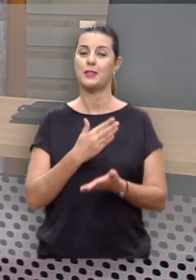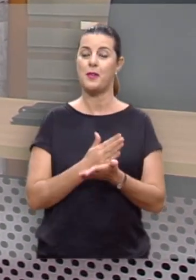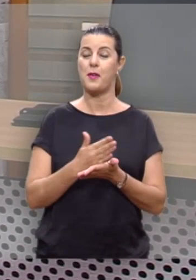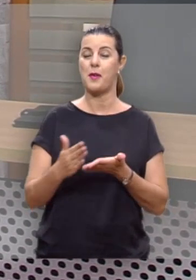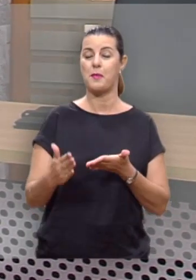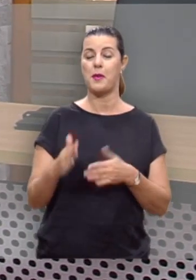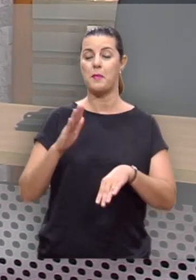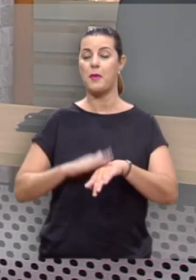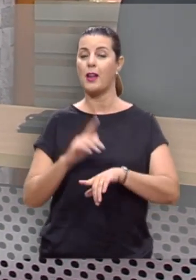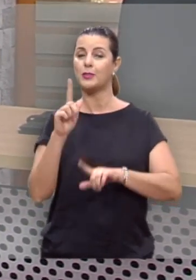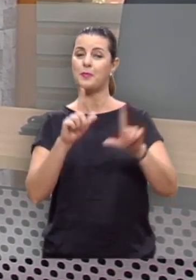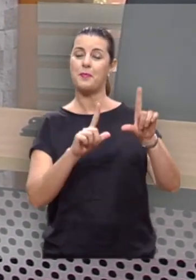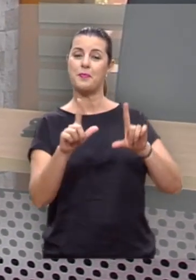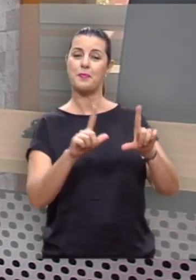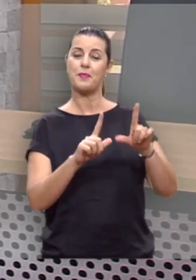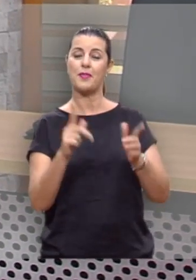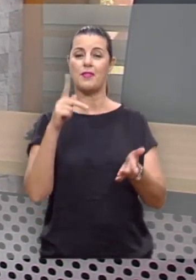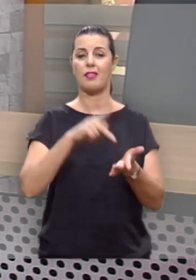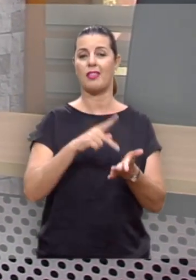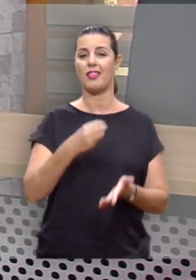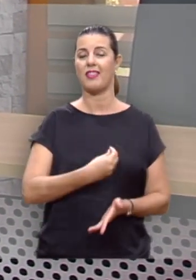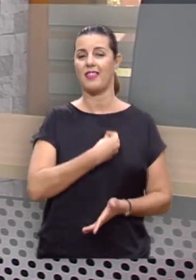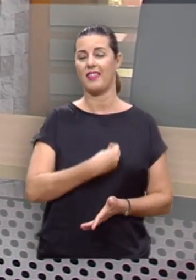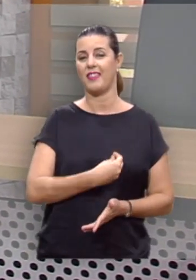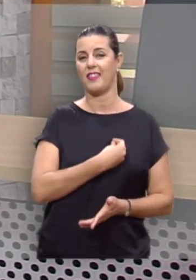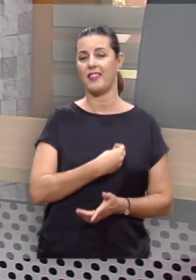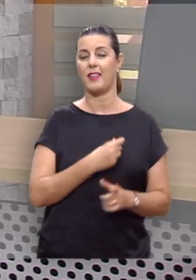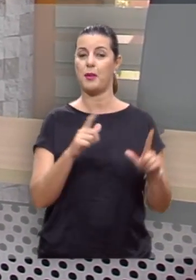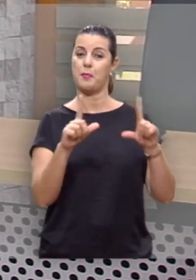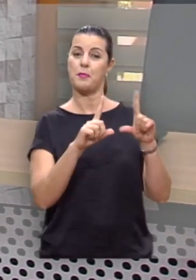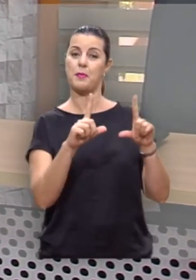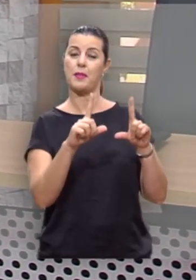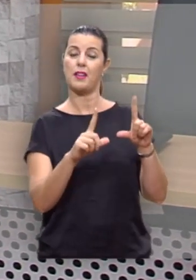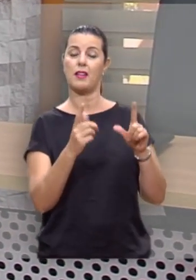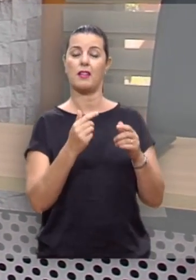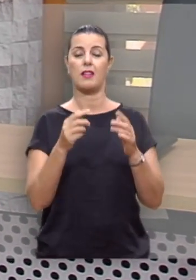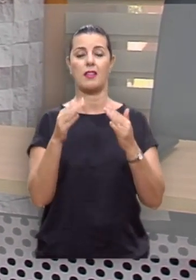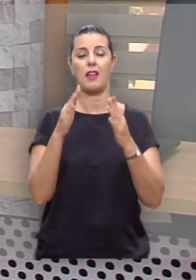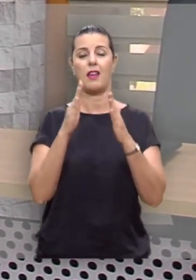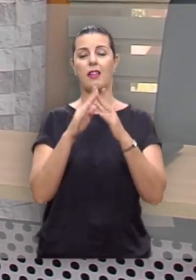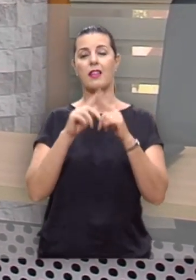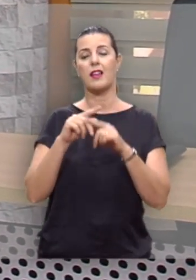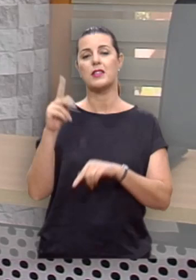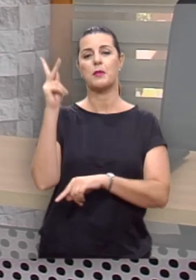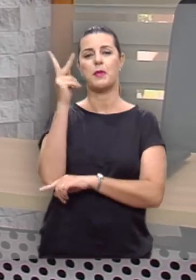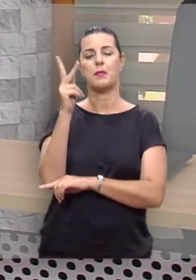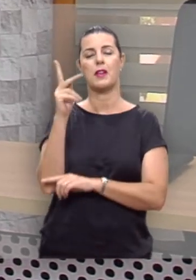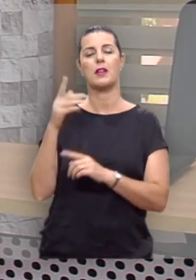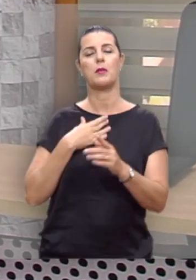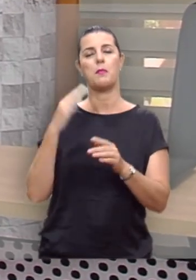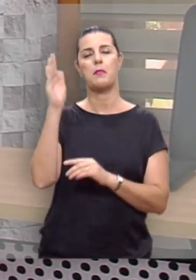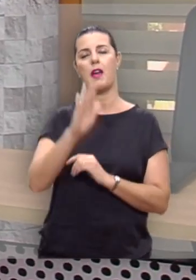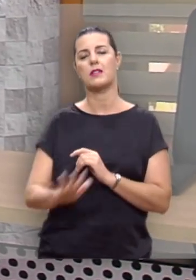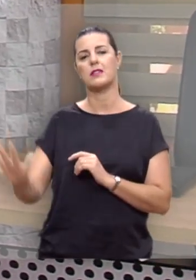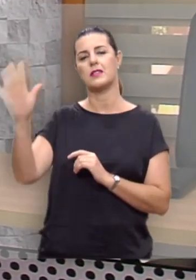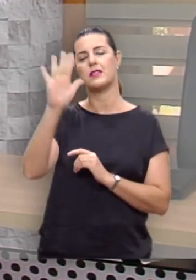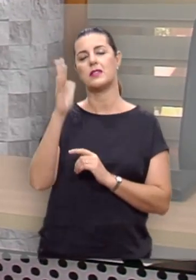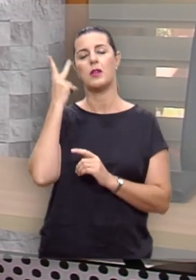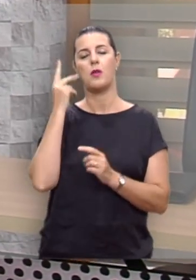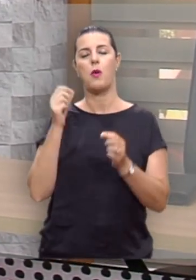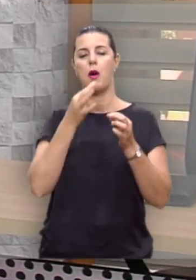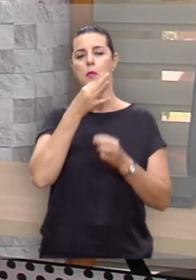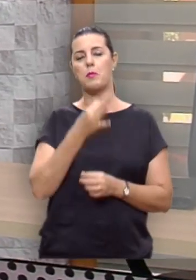Nós estamos começando mais um programa Verdade e Vida, um programa da Igreja Presbiteriana do Brasil com